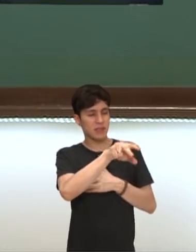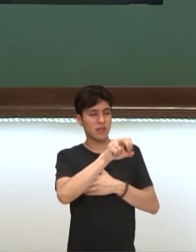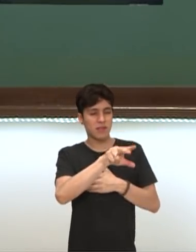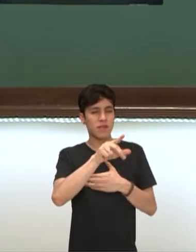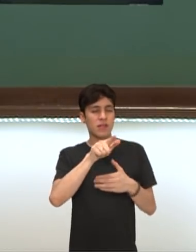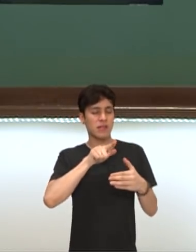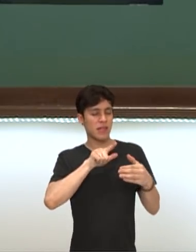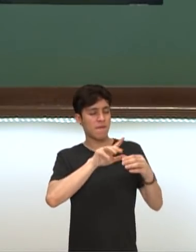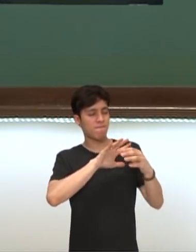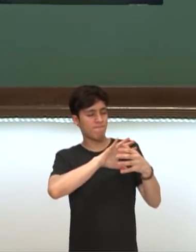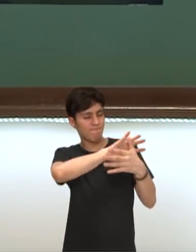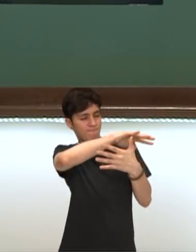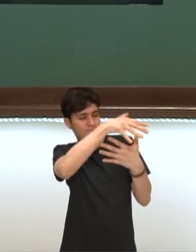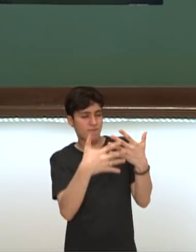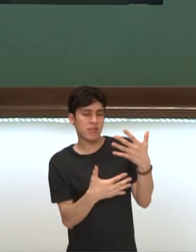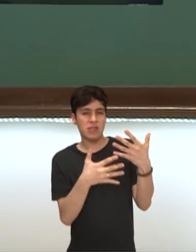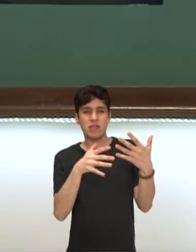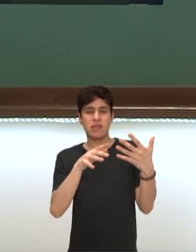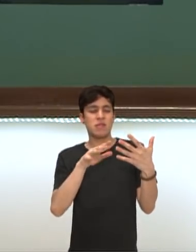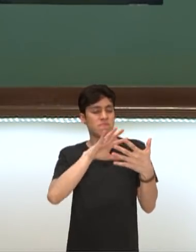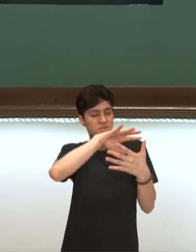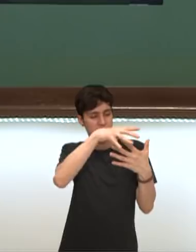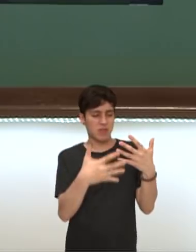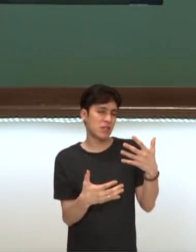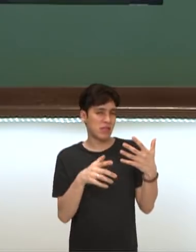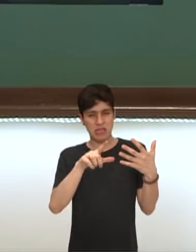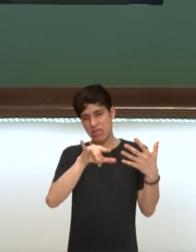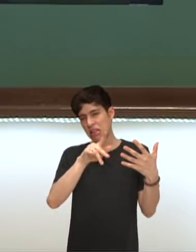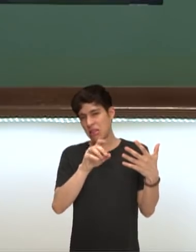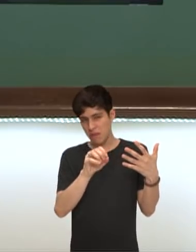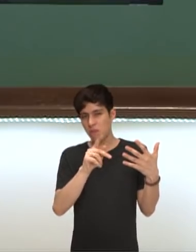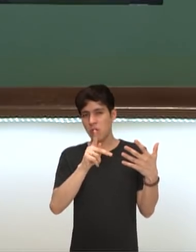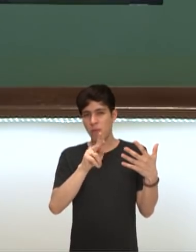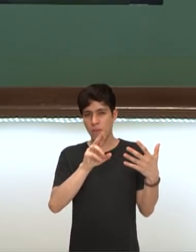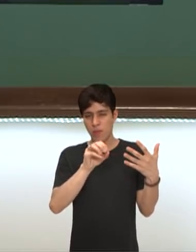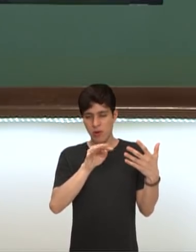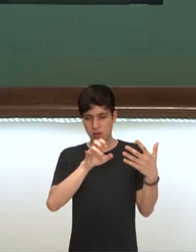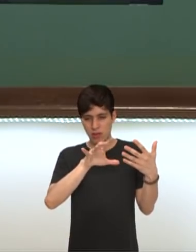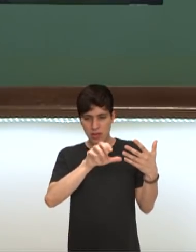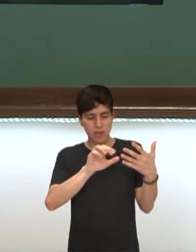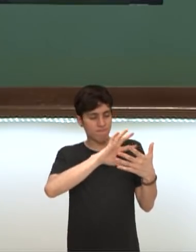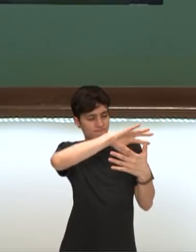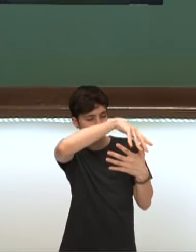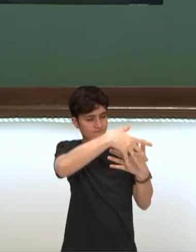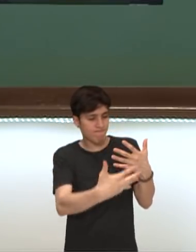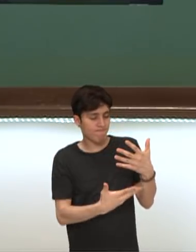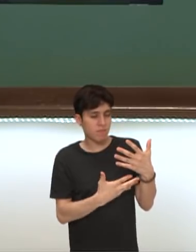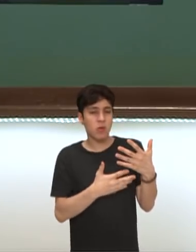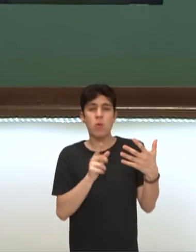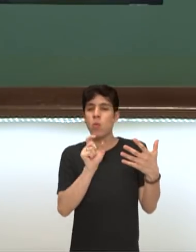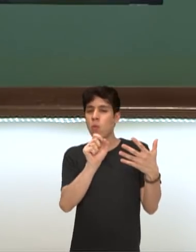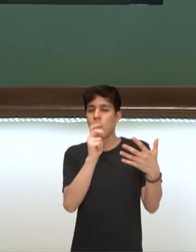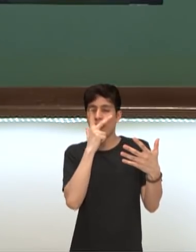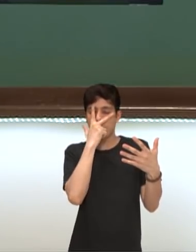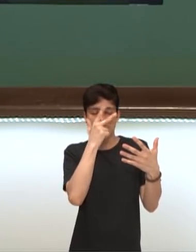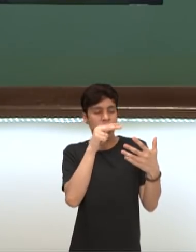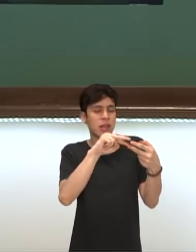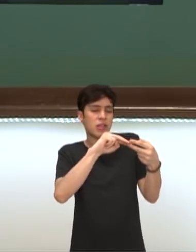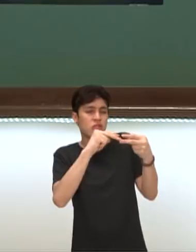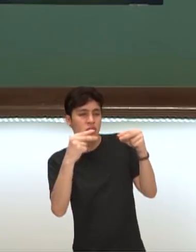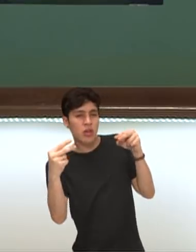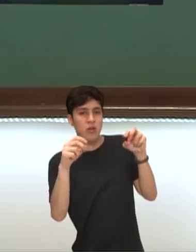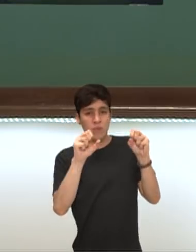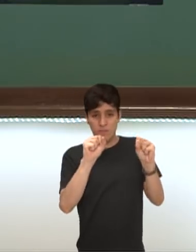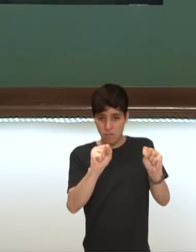cápsula proteica ou de lipoproteína, em caso de alguns vírus, tá? E eles vão apresentar um material genético que pode